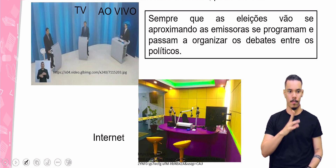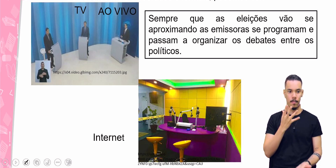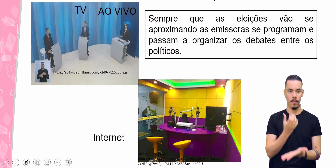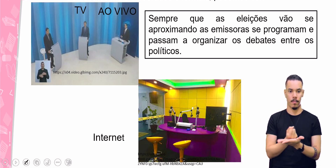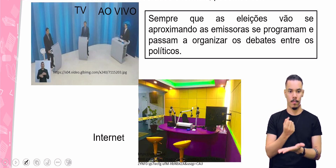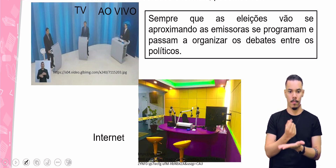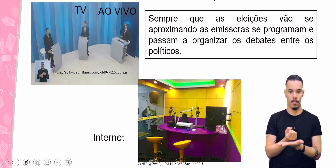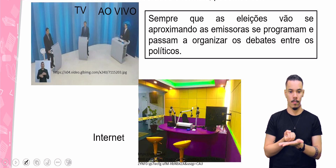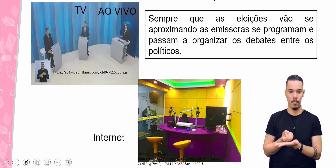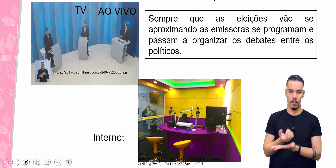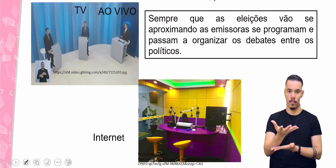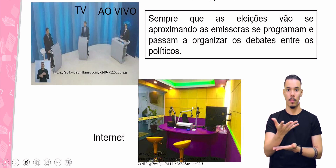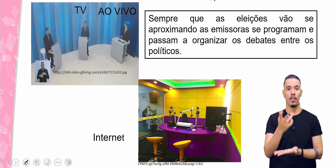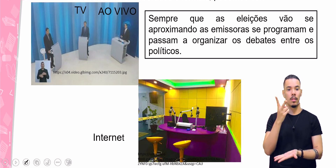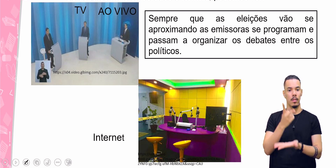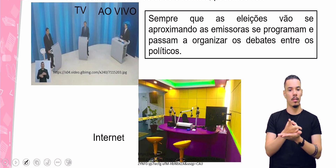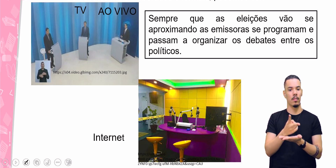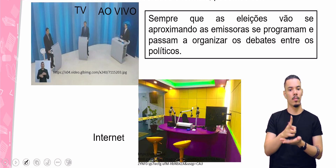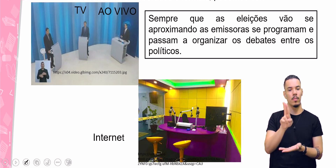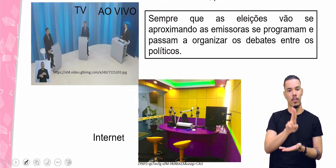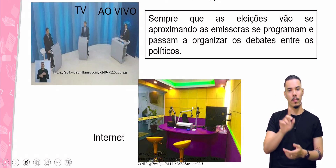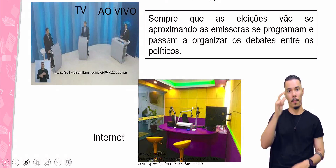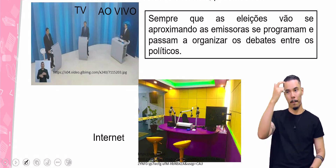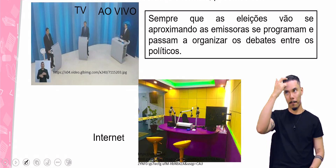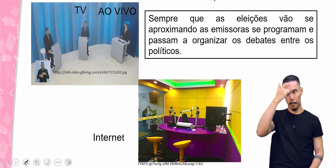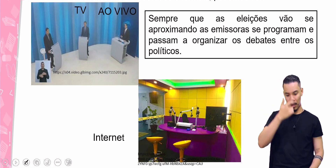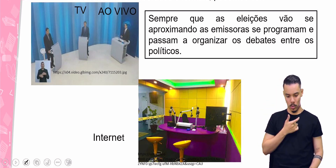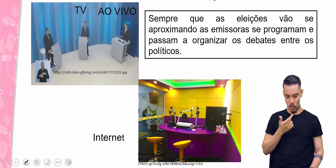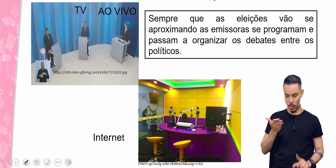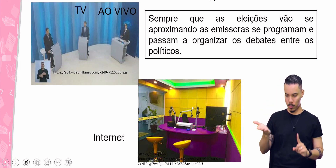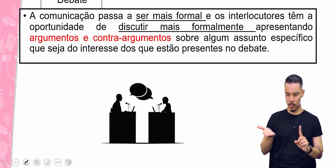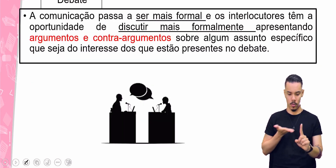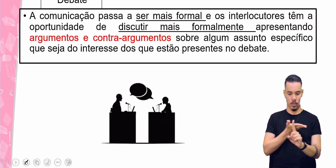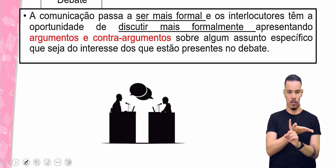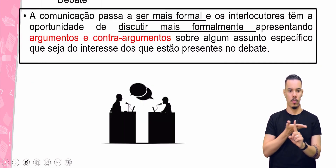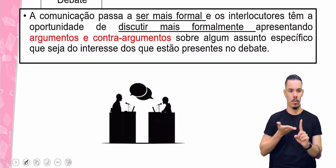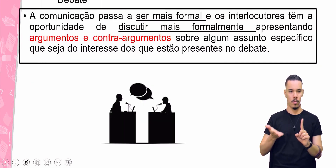E sempre usando quem? Um mediador.